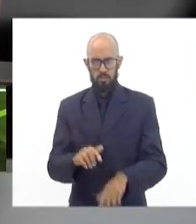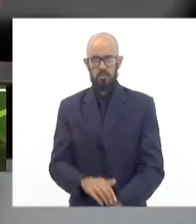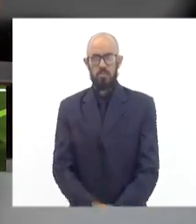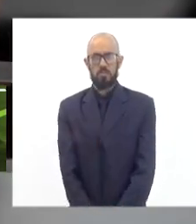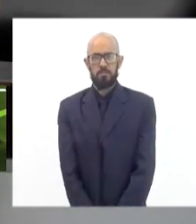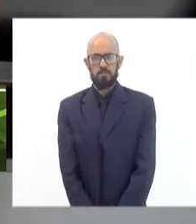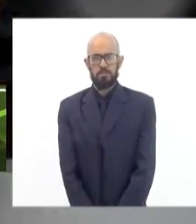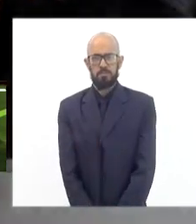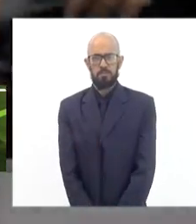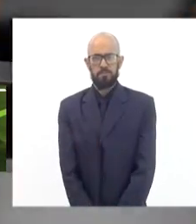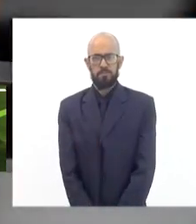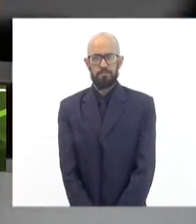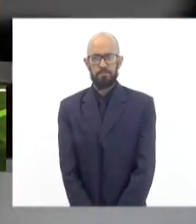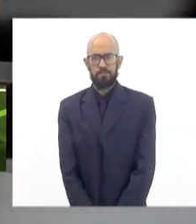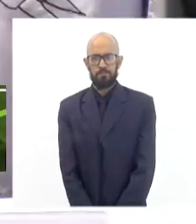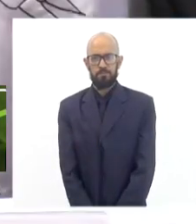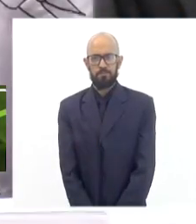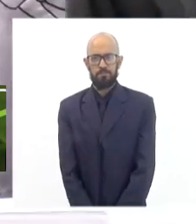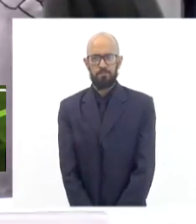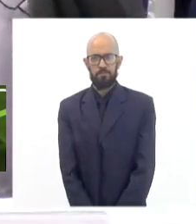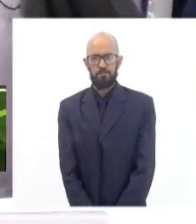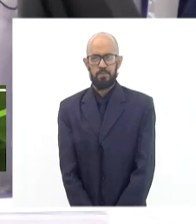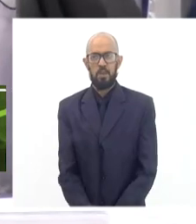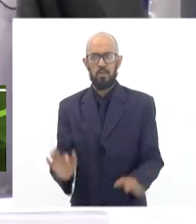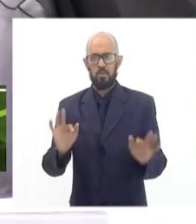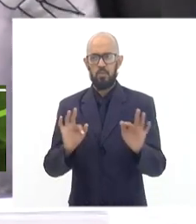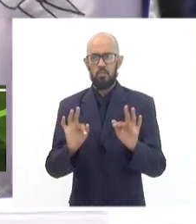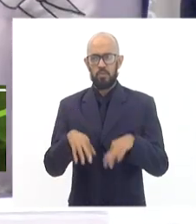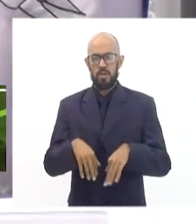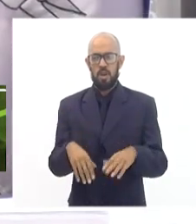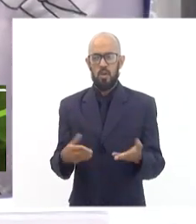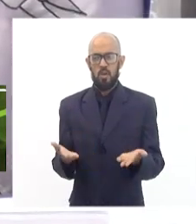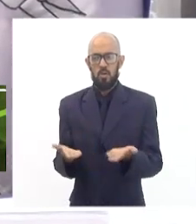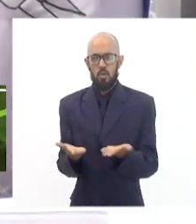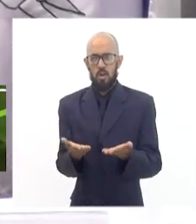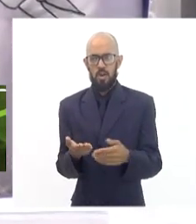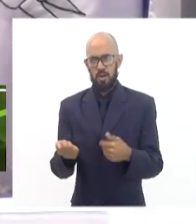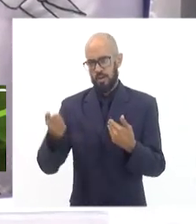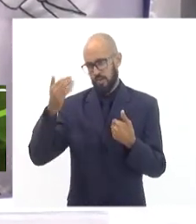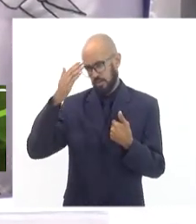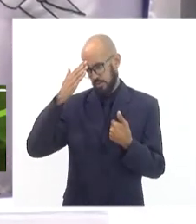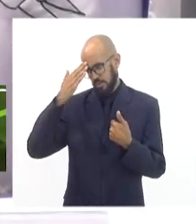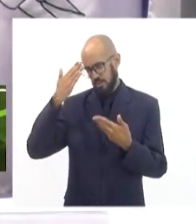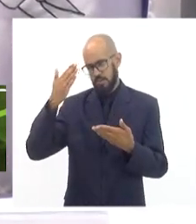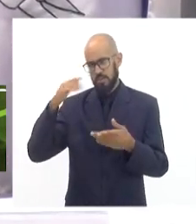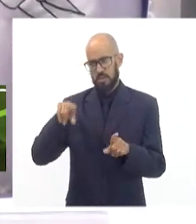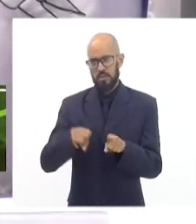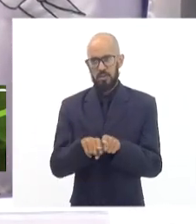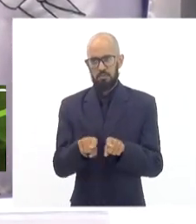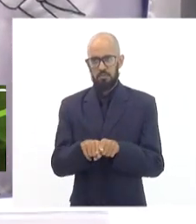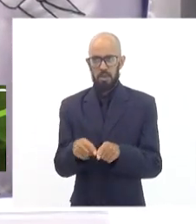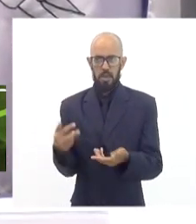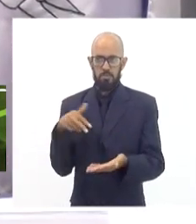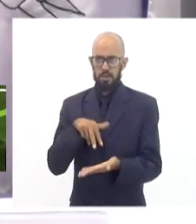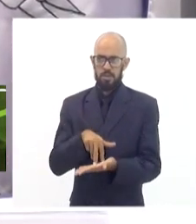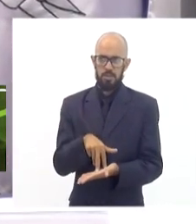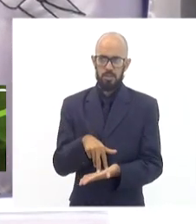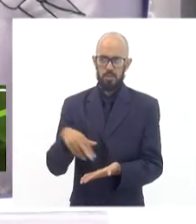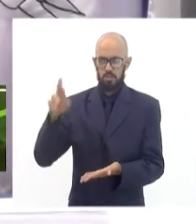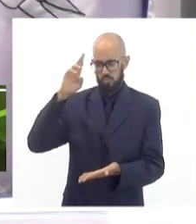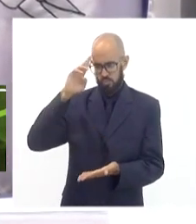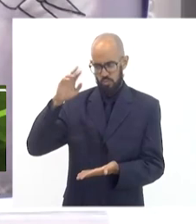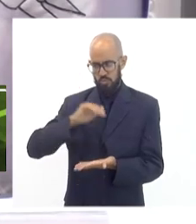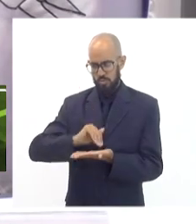e finalmente deixei por último agradecer a presença do